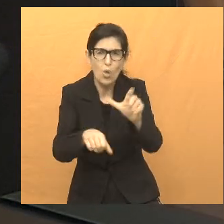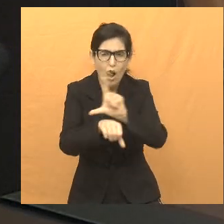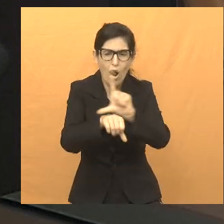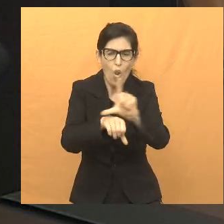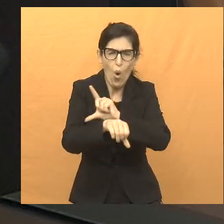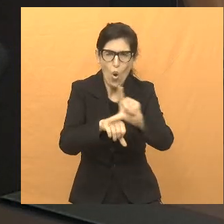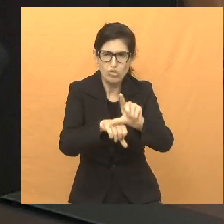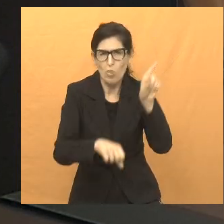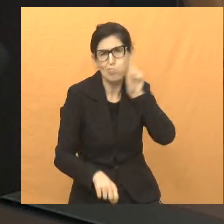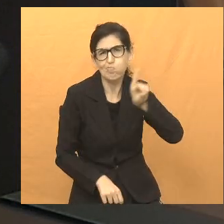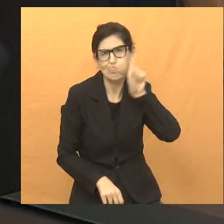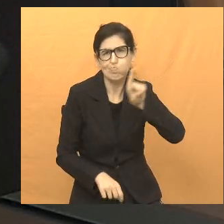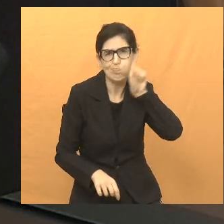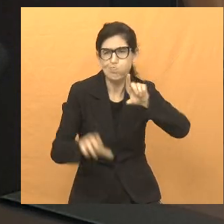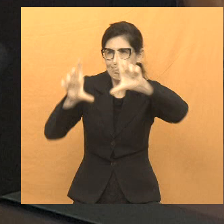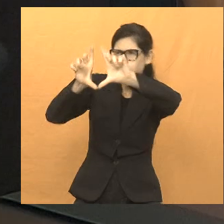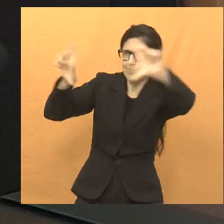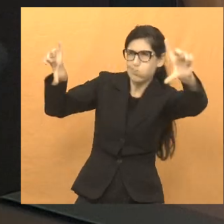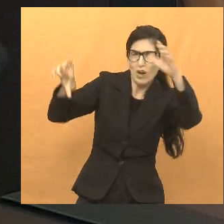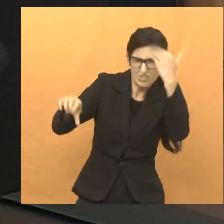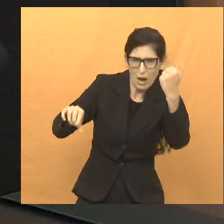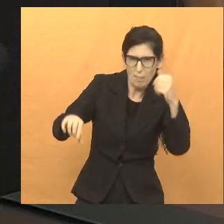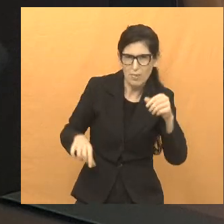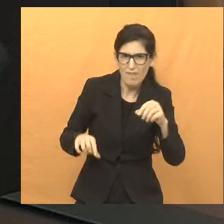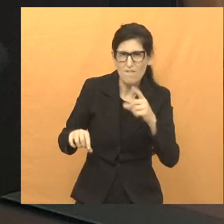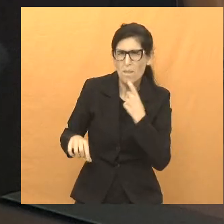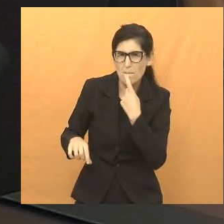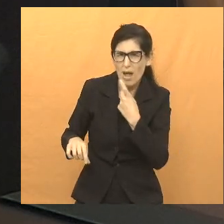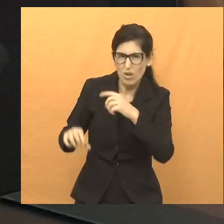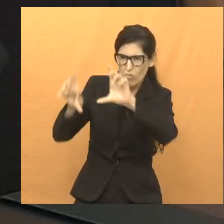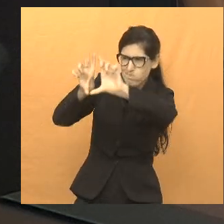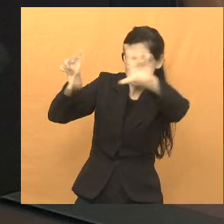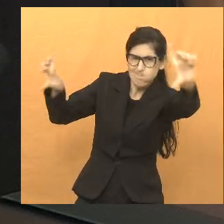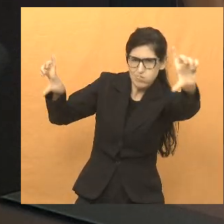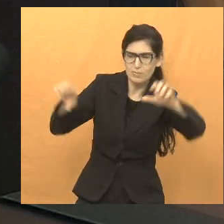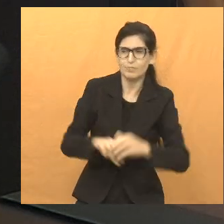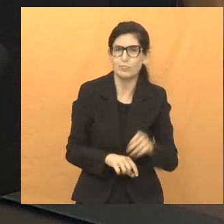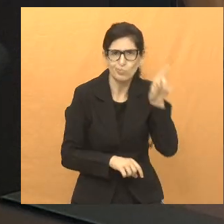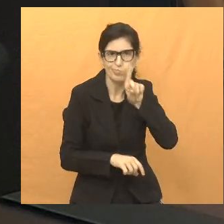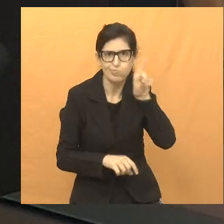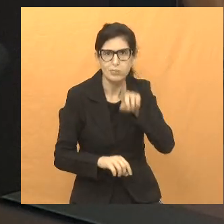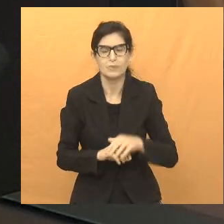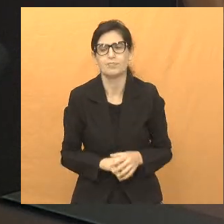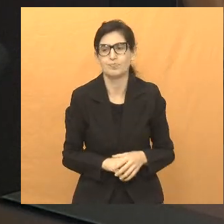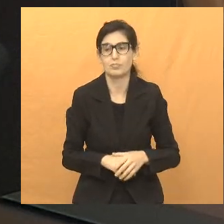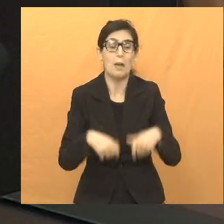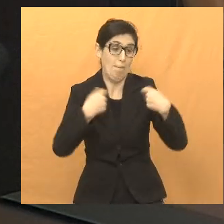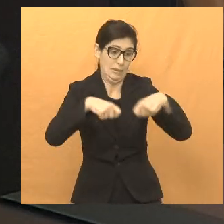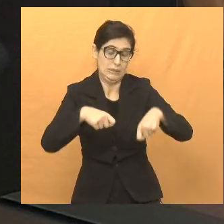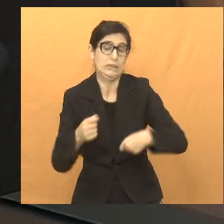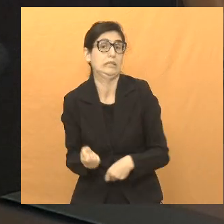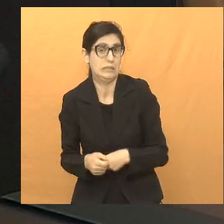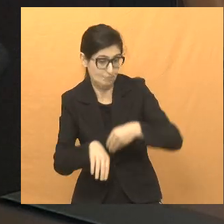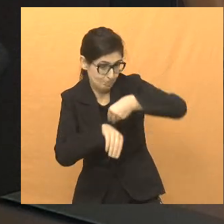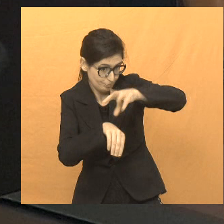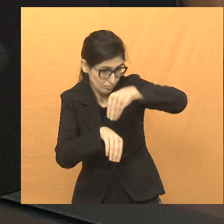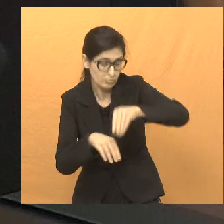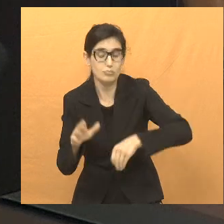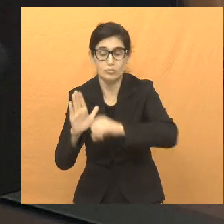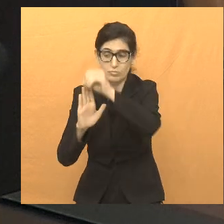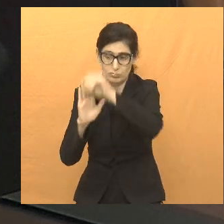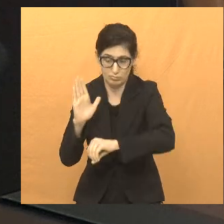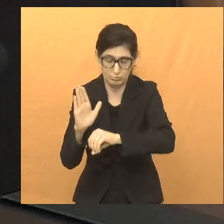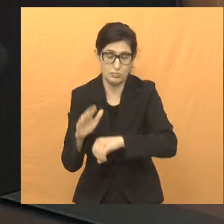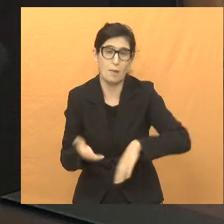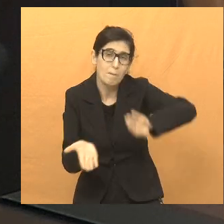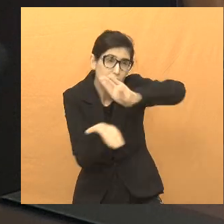Olha a situação que está aqui. Eu falo: pode deixar que a gente vai fazer um ofício aí para retirar. Para o vereador fazer um ofício para retirar, fica até